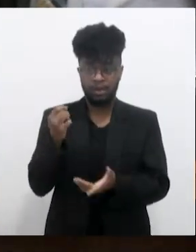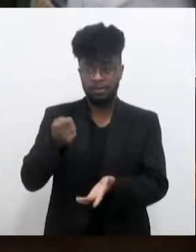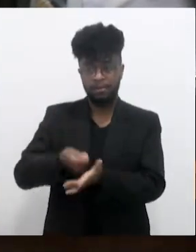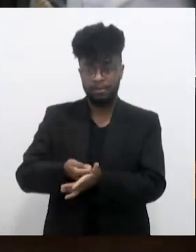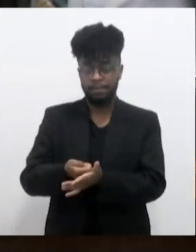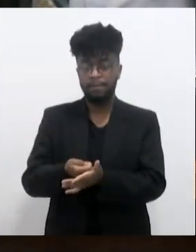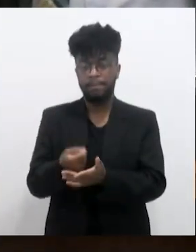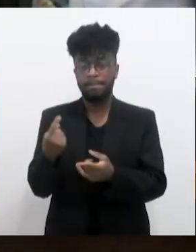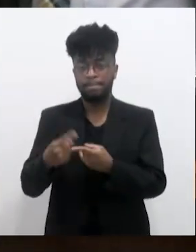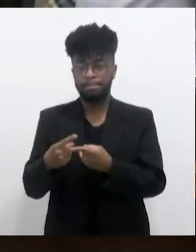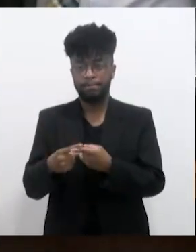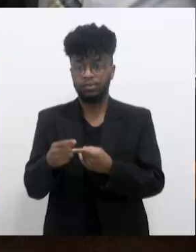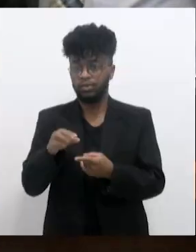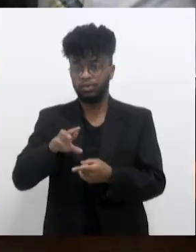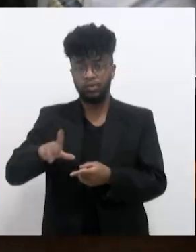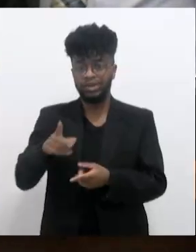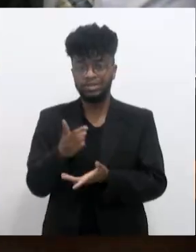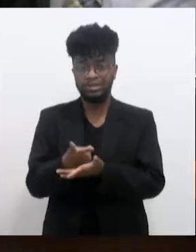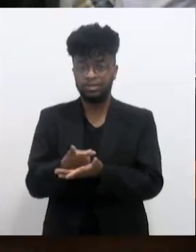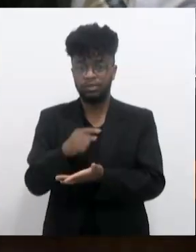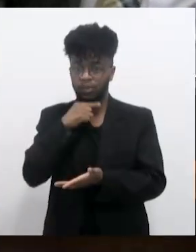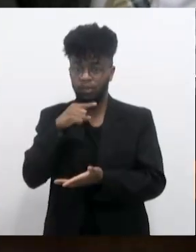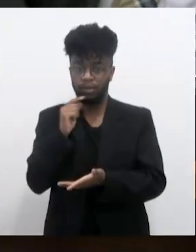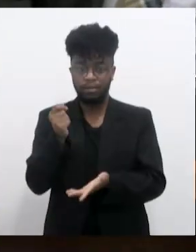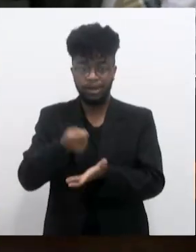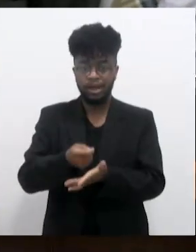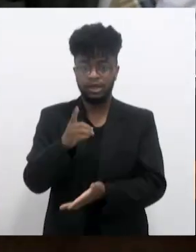acaba nem sempre que ele conseguia ter o recurso para bancar o